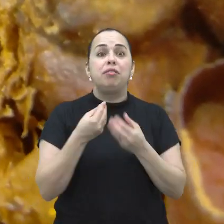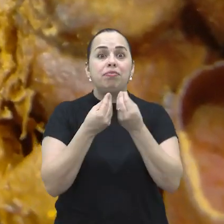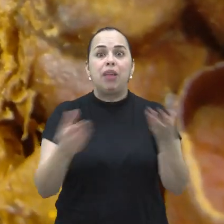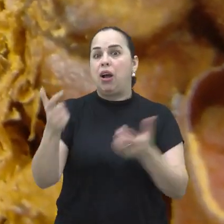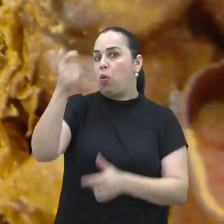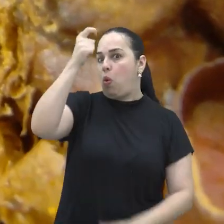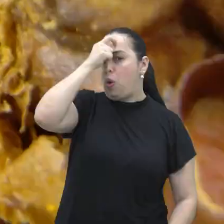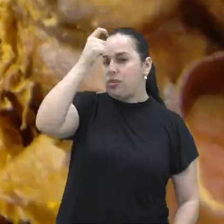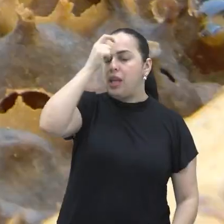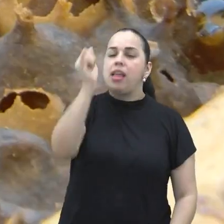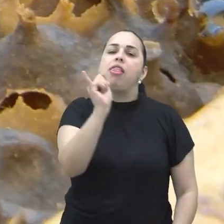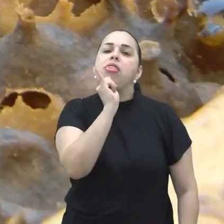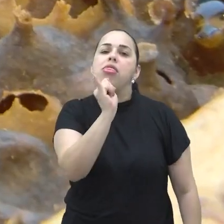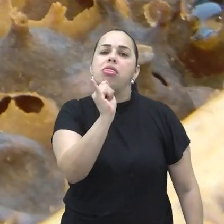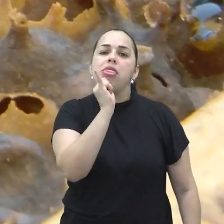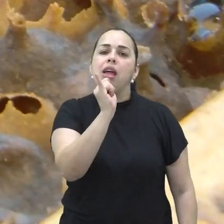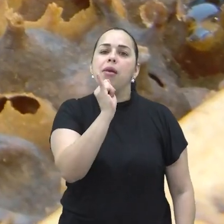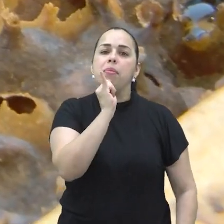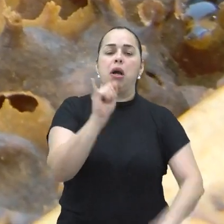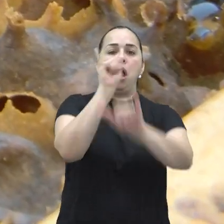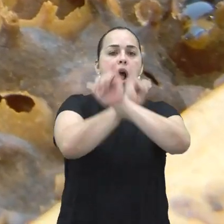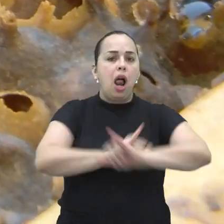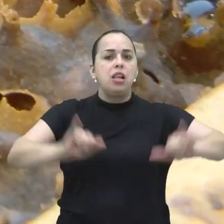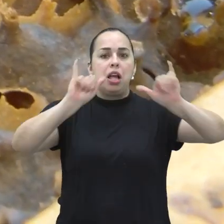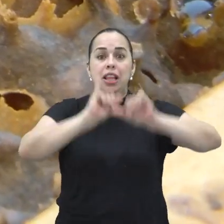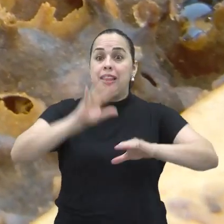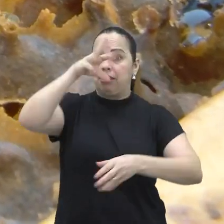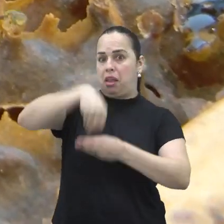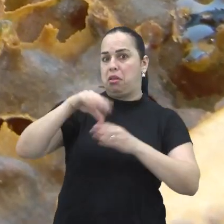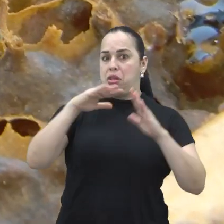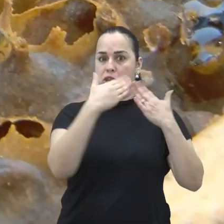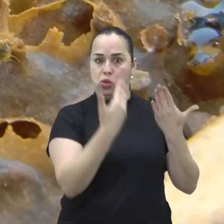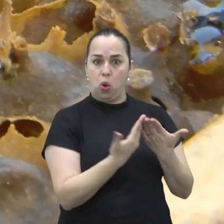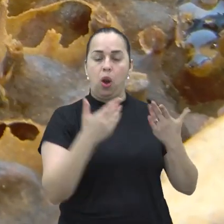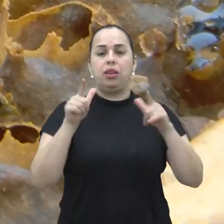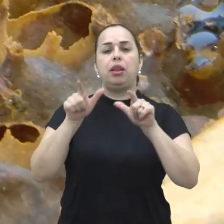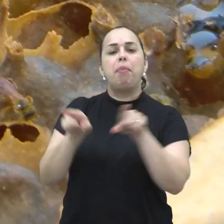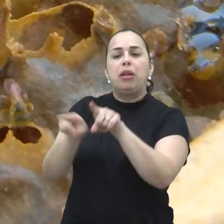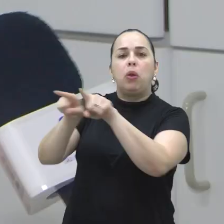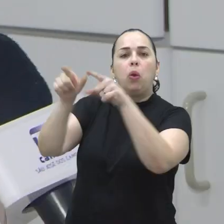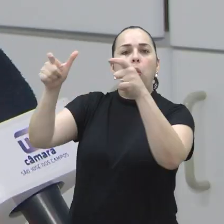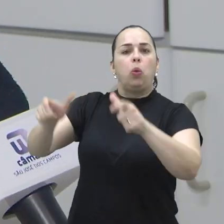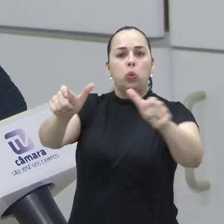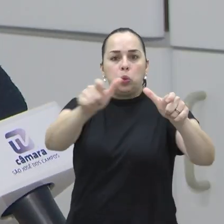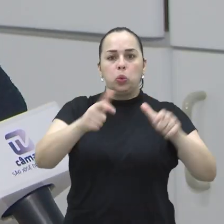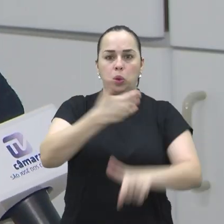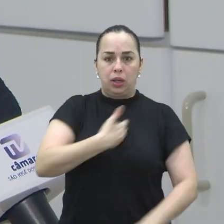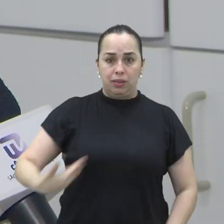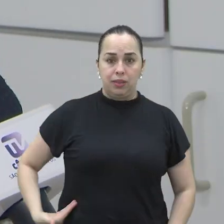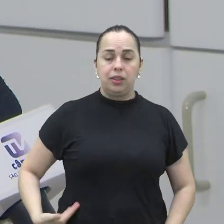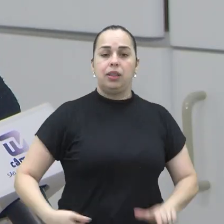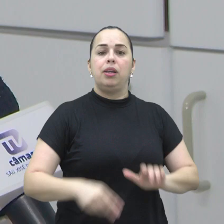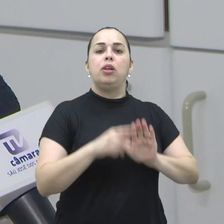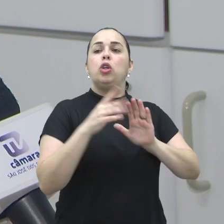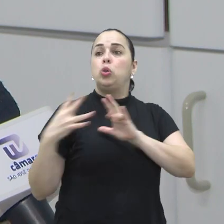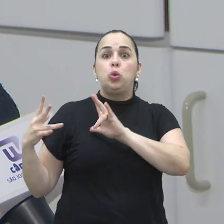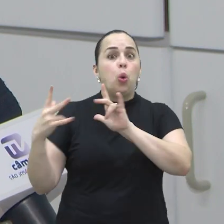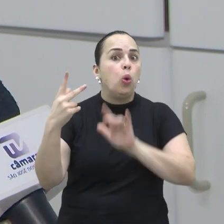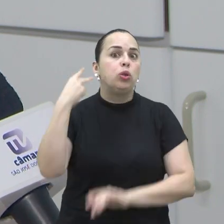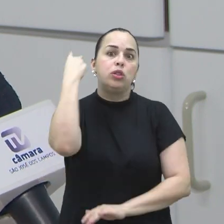de conscientização, como, por exemplo, campanhas em escolas e locais públicos. O projeto foi aprovado